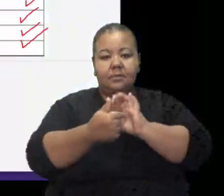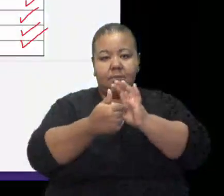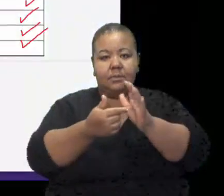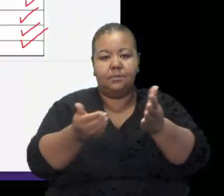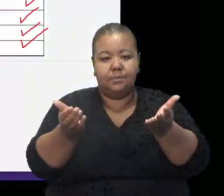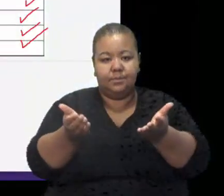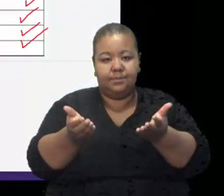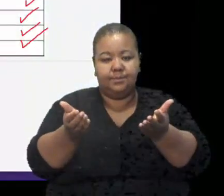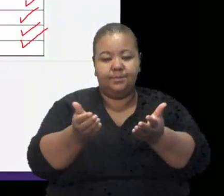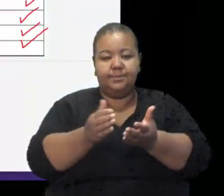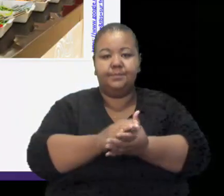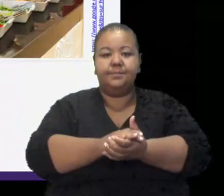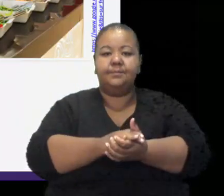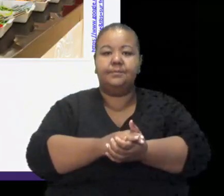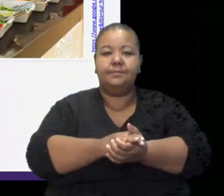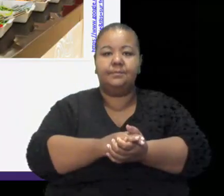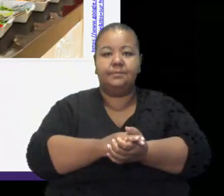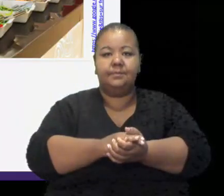agora.